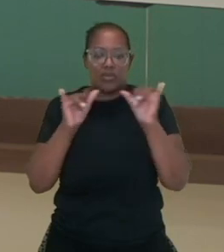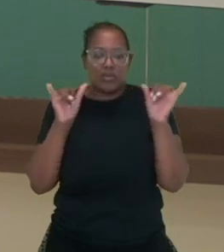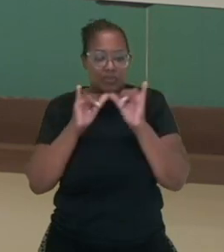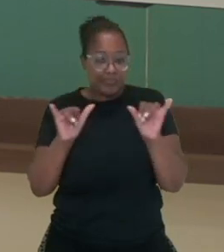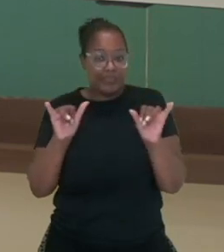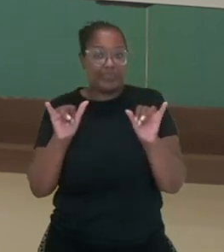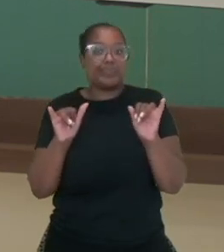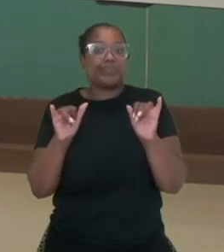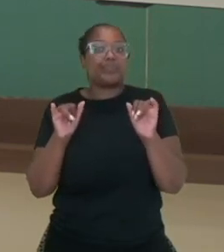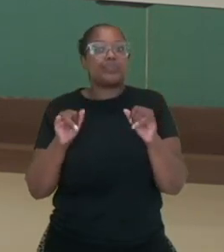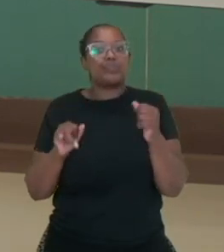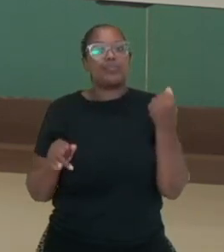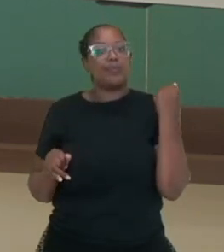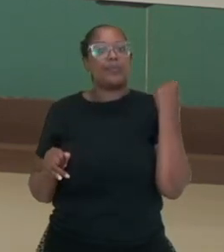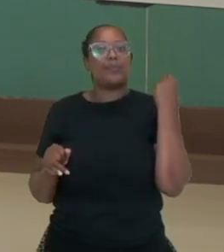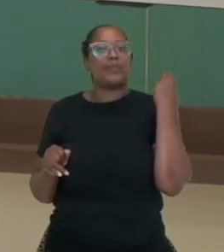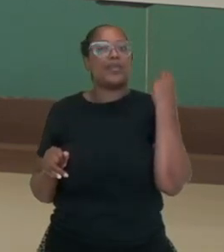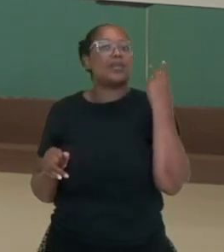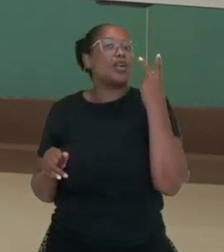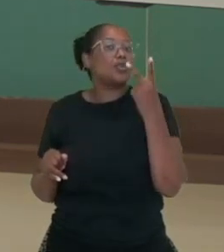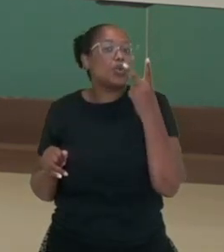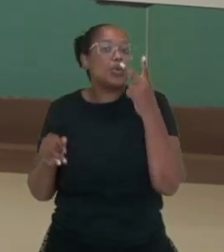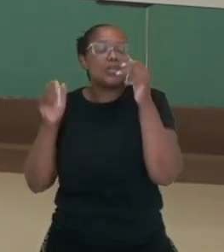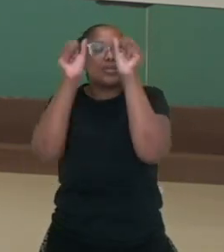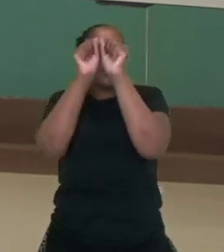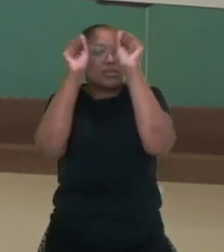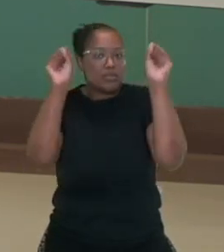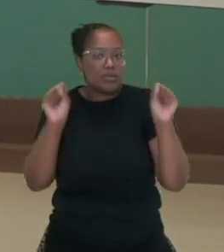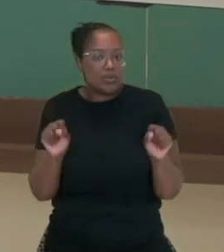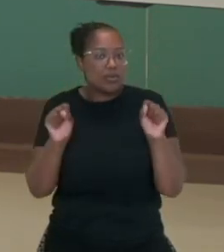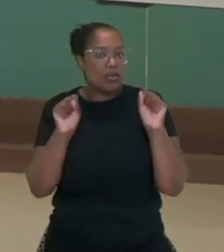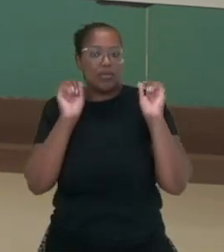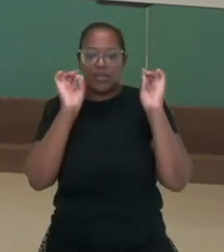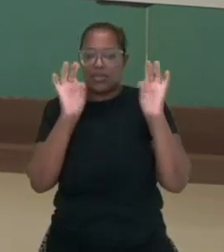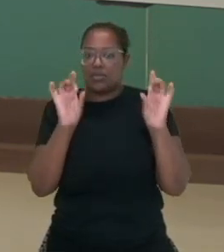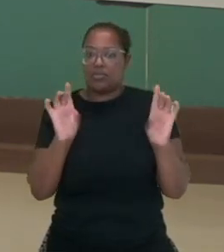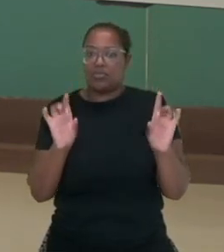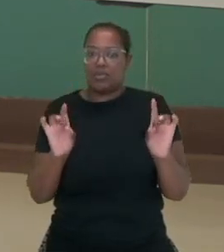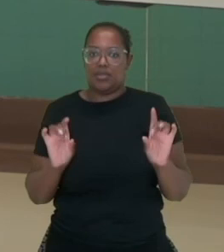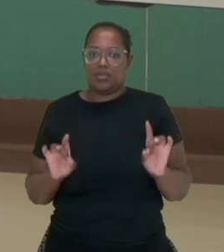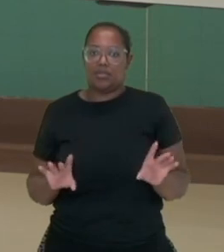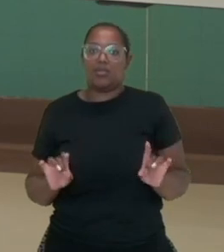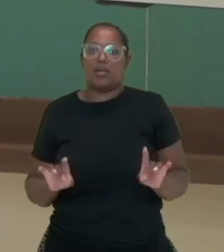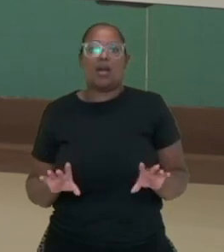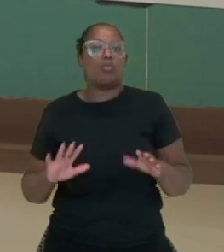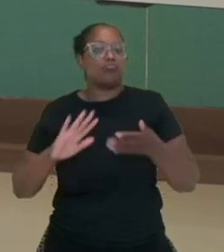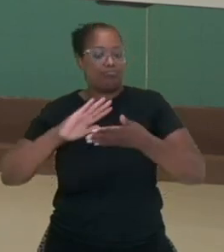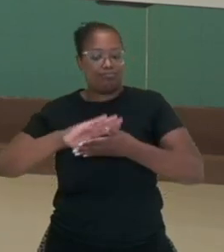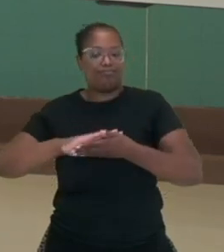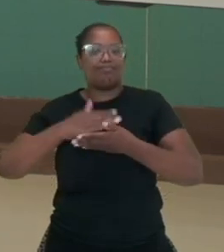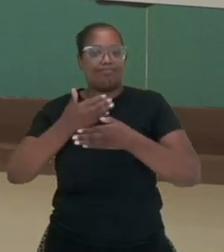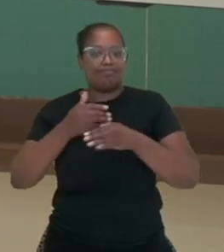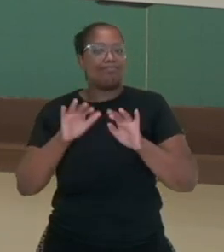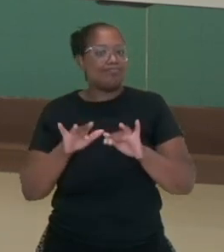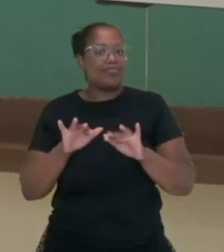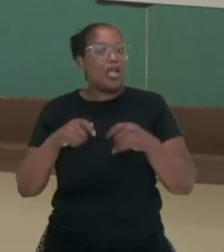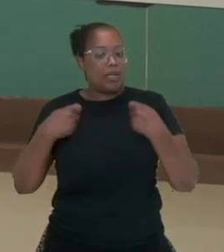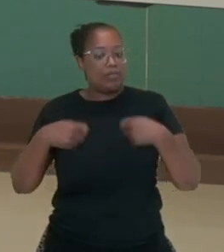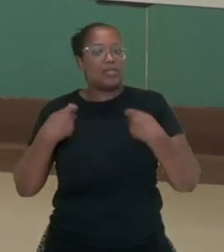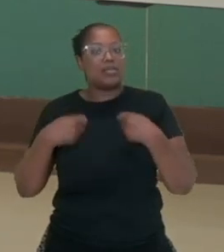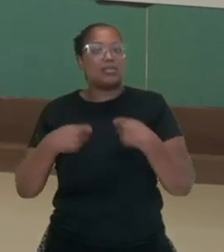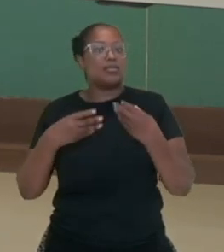são dois sistemas operacionais, eles precisam, como eles são computadores, eles precisam do sistema